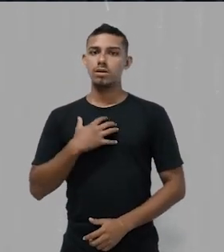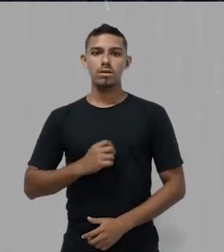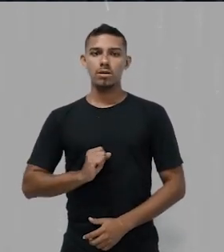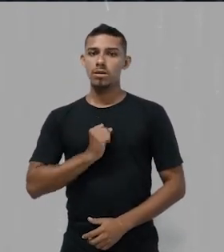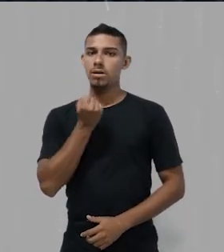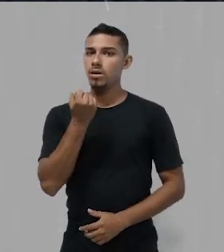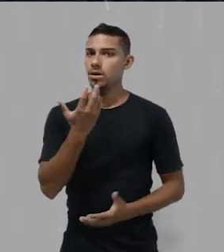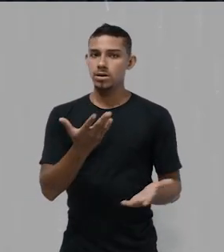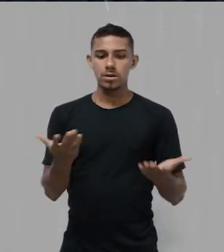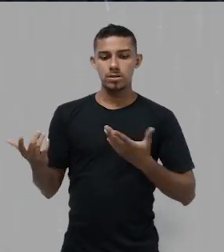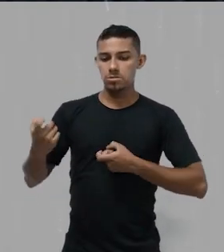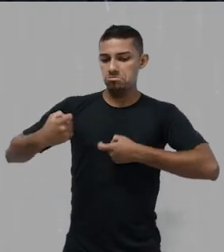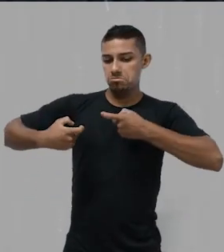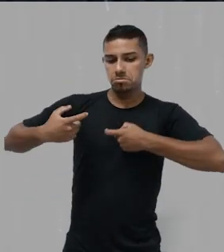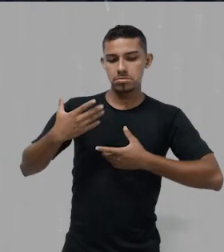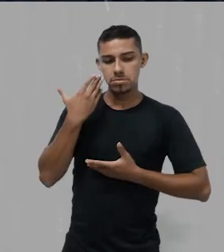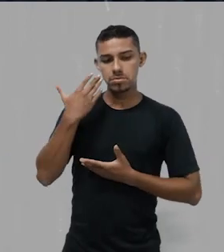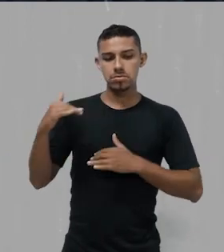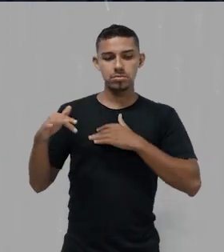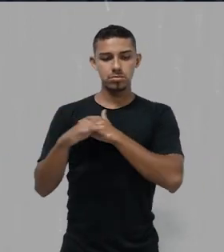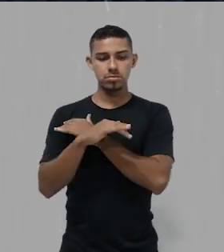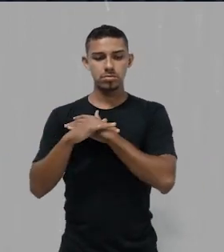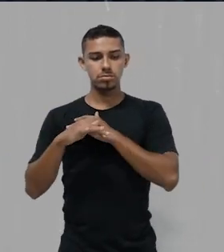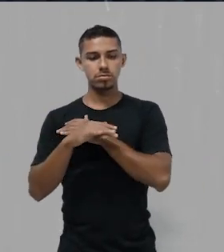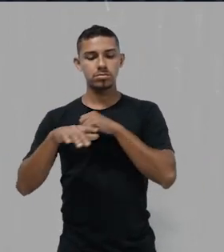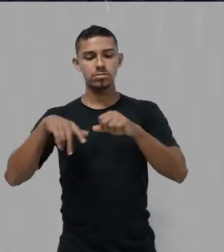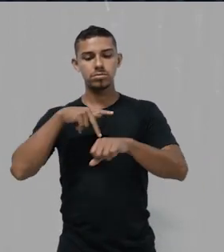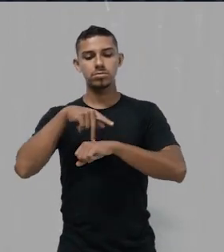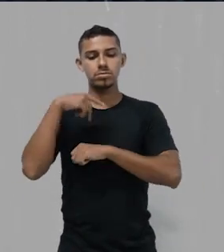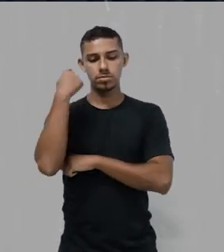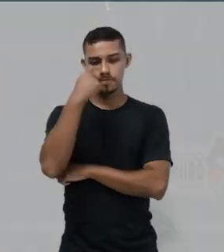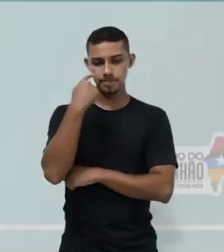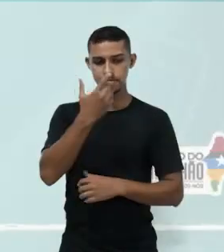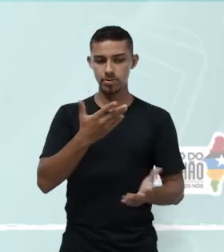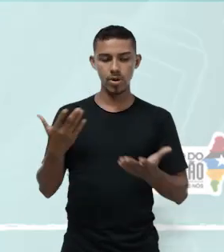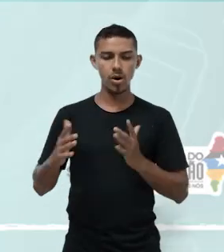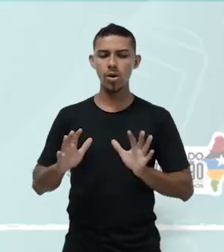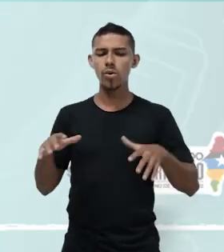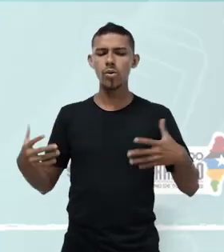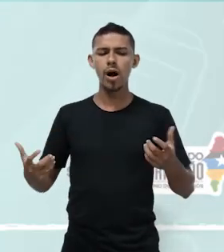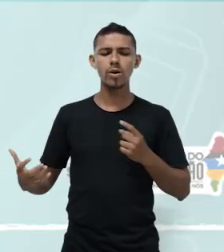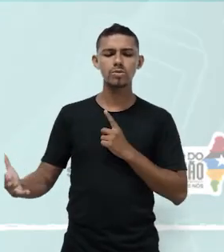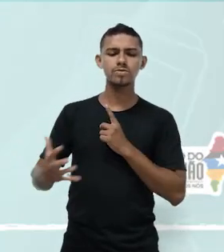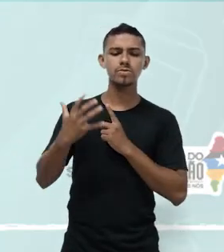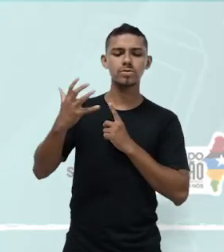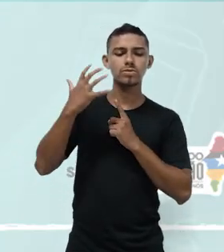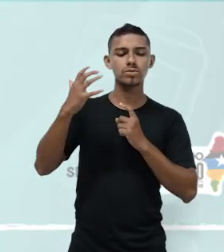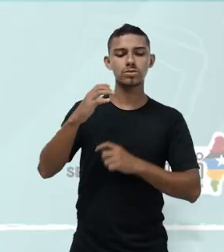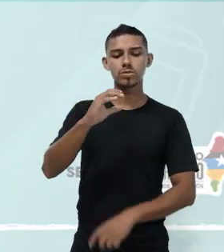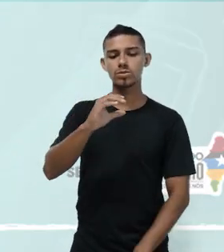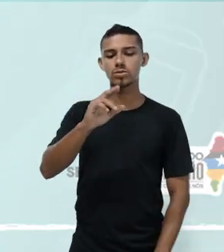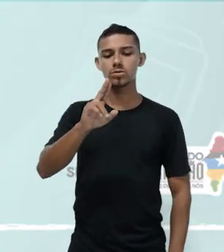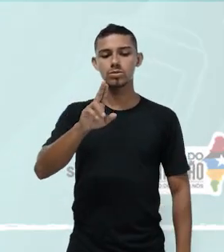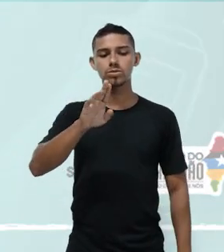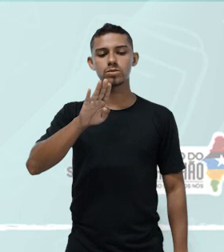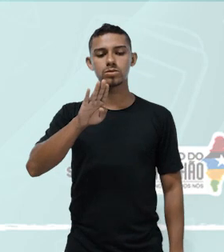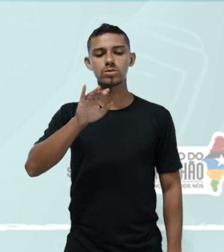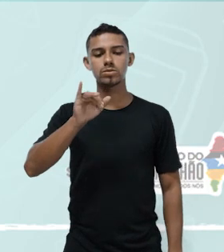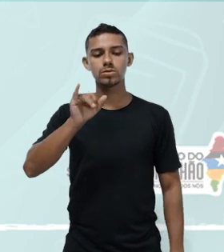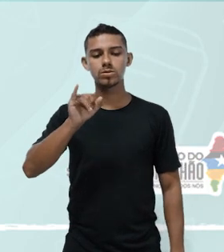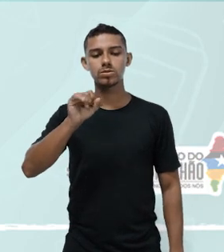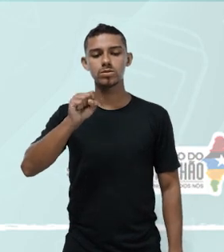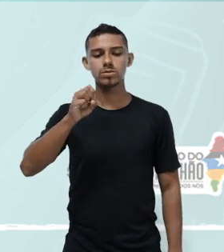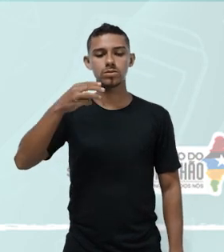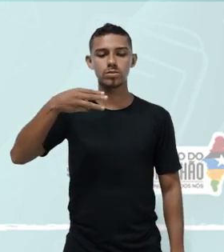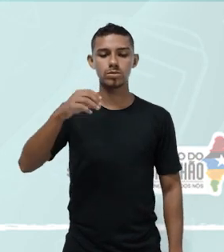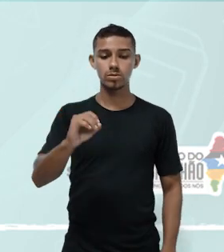nesse caso, nessa cidade espanhola. Qual foi a inspiração do cubismo? Né? Um pintor chamado